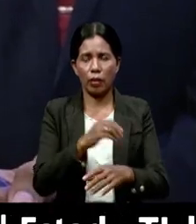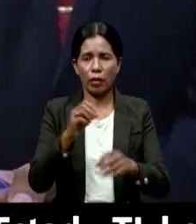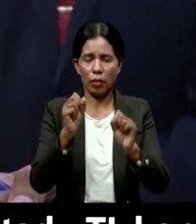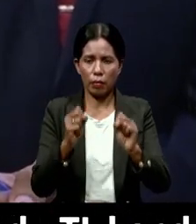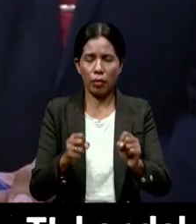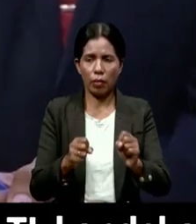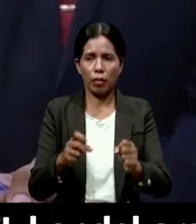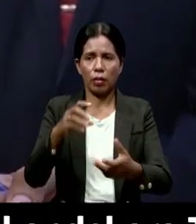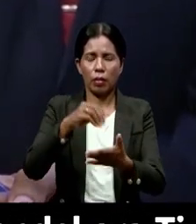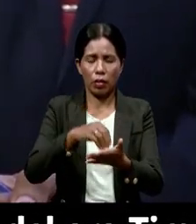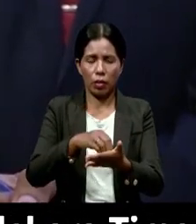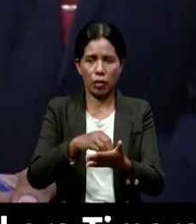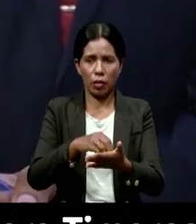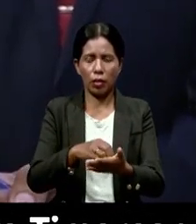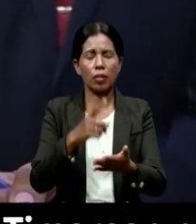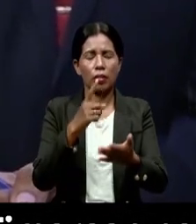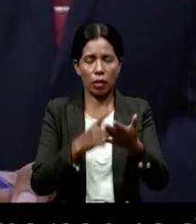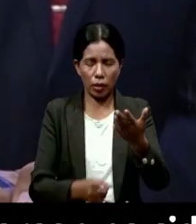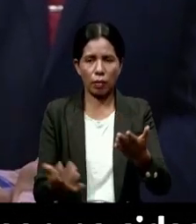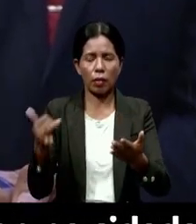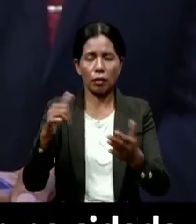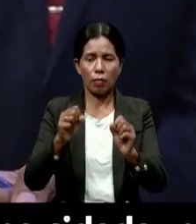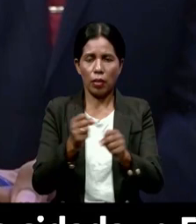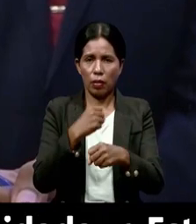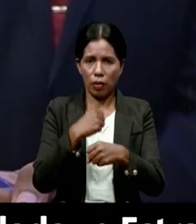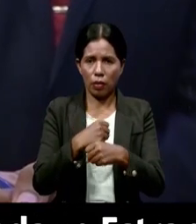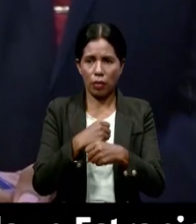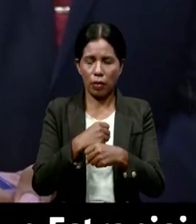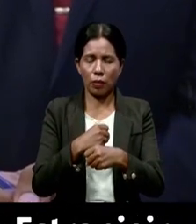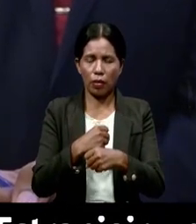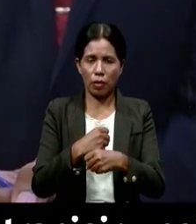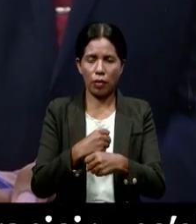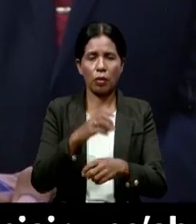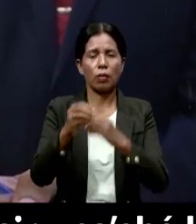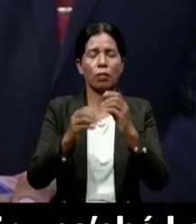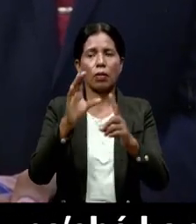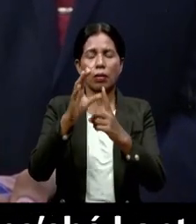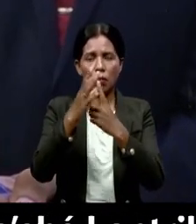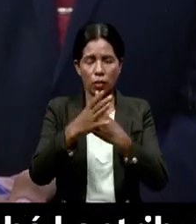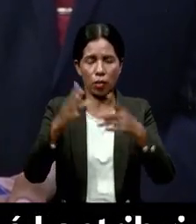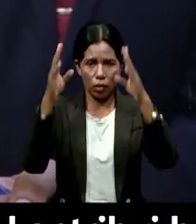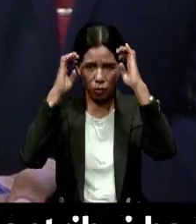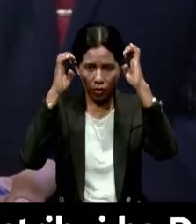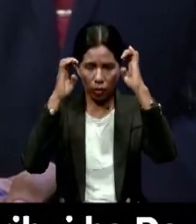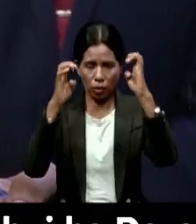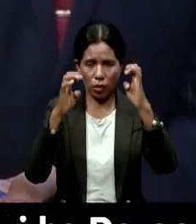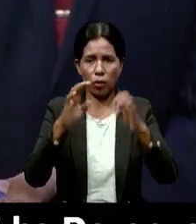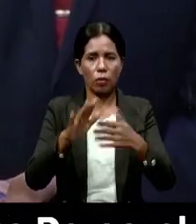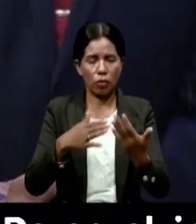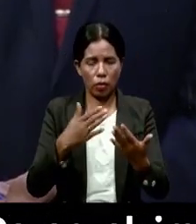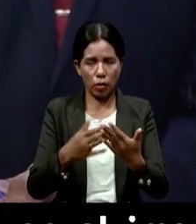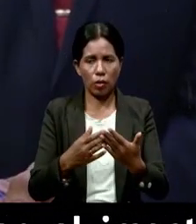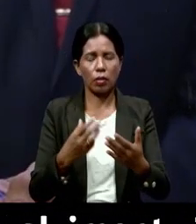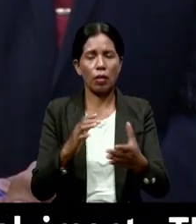belemos criativamente a sair da tama com bele halo. E a parte cultural, educação, boa serne para